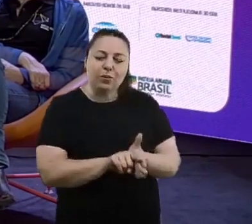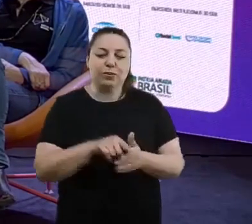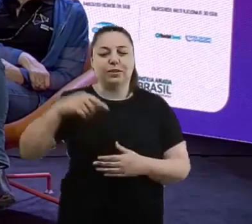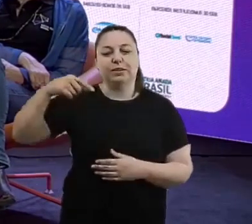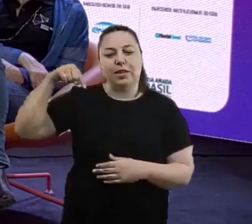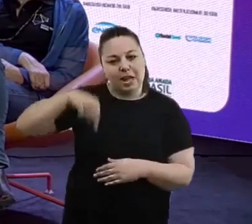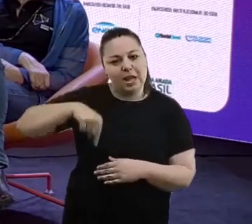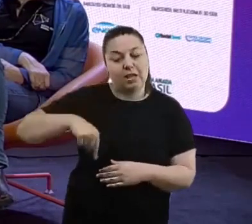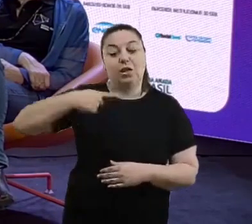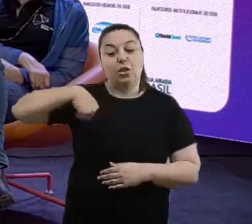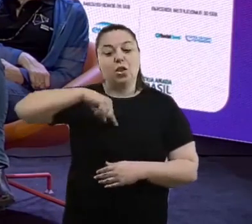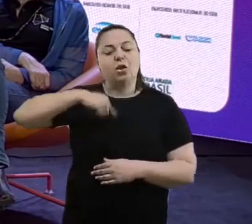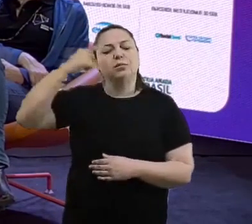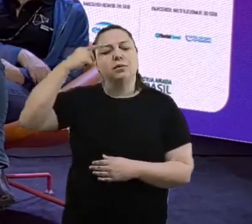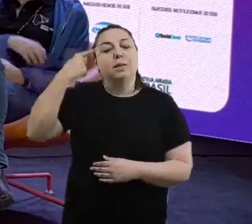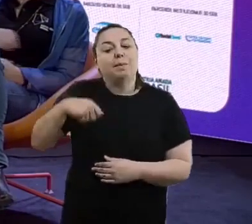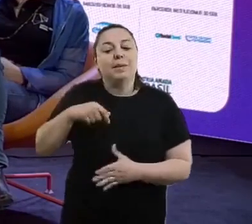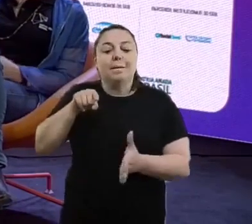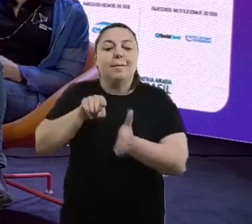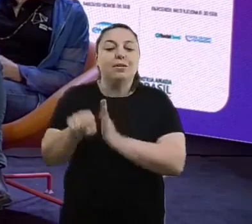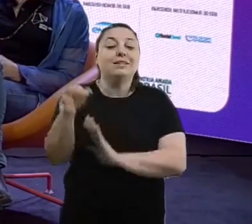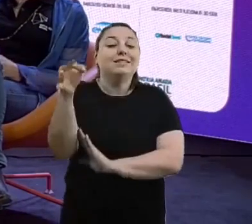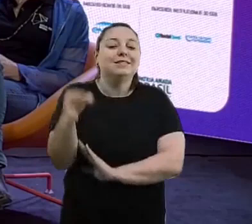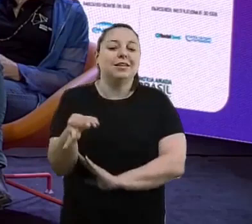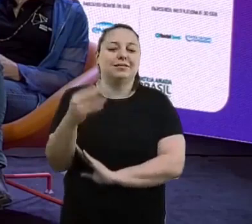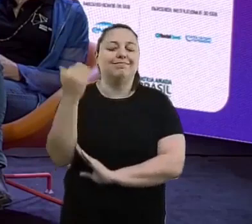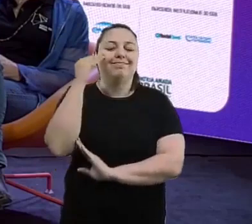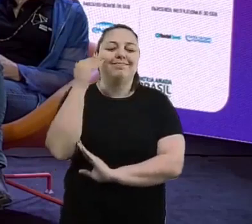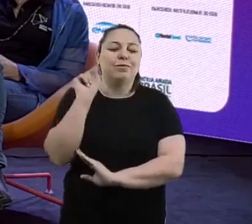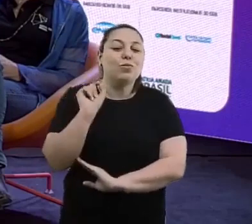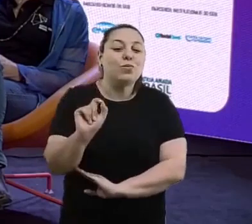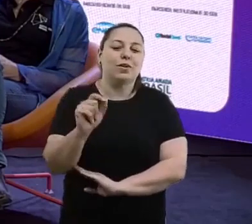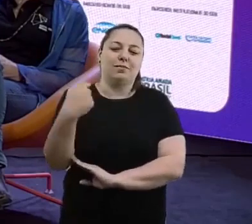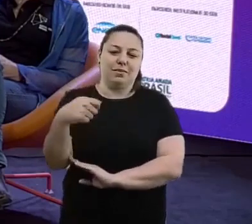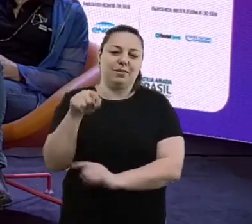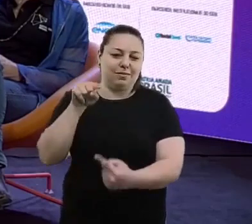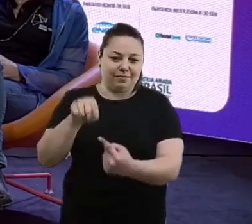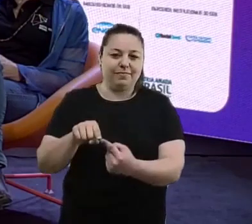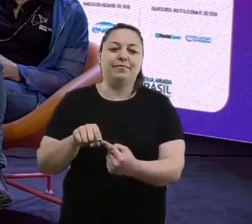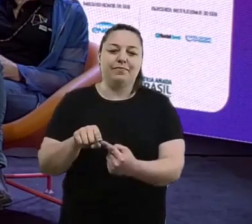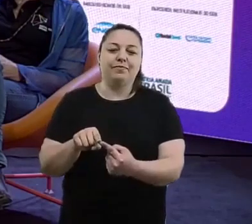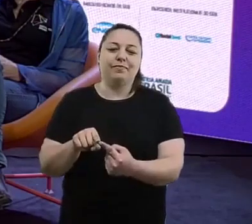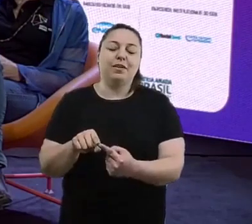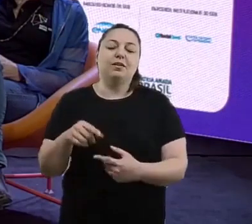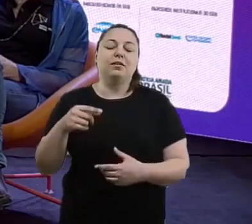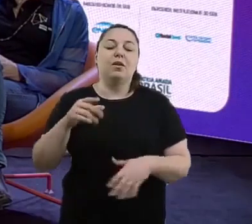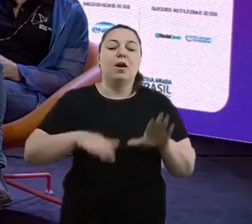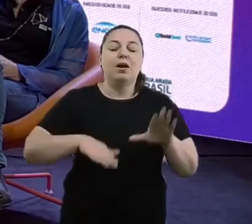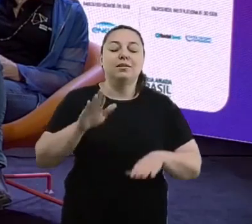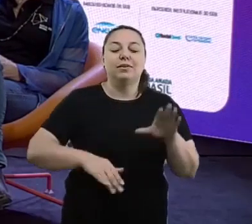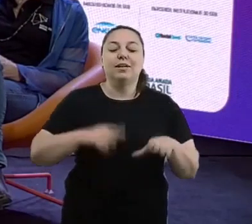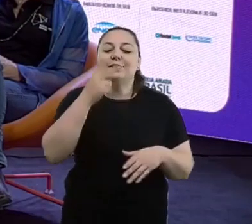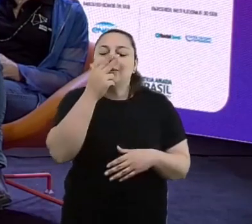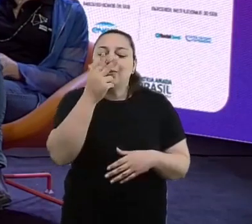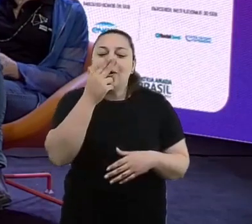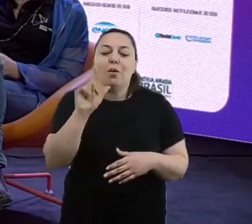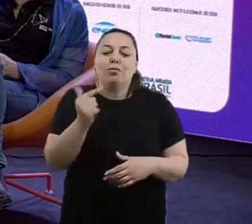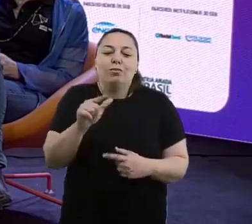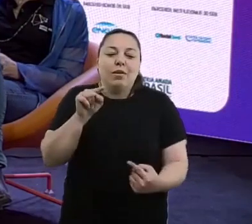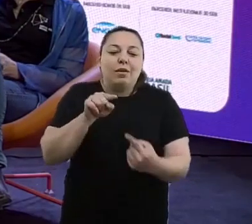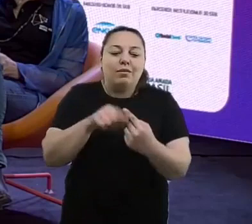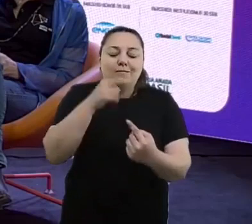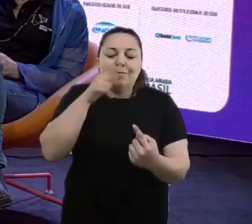a pergunta certa. Eu tenho certeza que vocês penaram um pouco ali, porque aparece umas loucuras, às vezes fica muito aberta, é difícil montar a pergunta